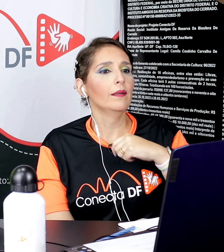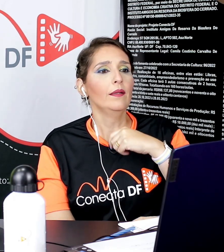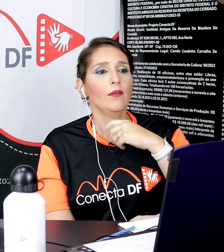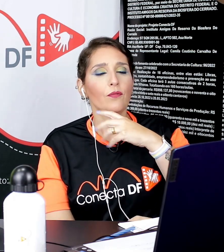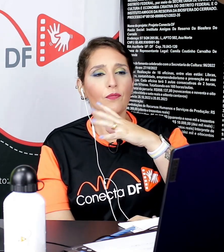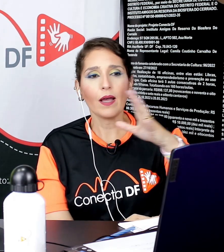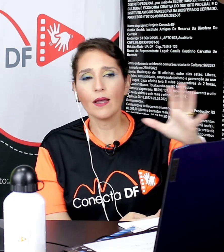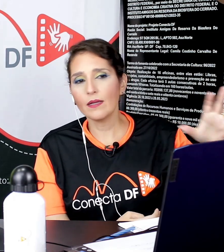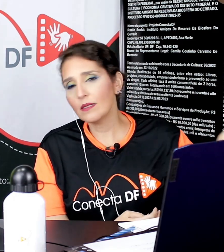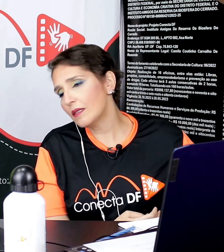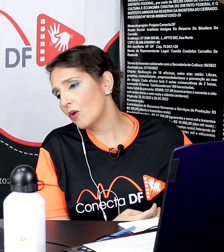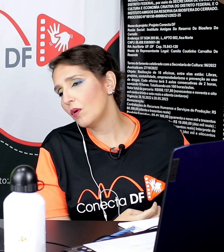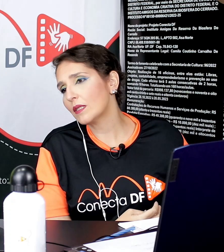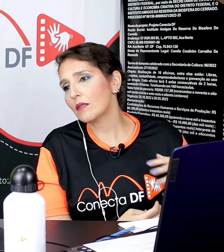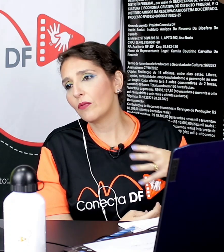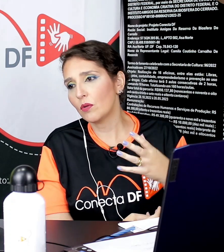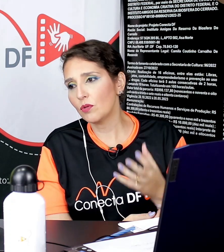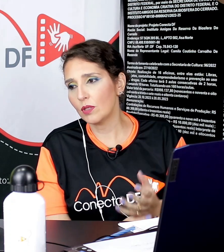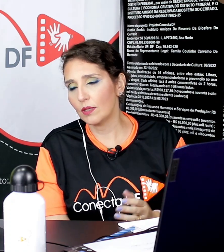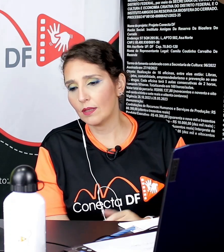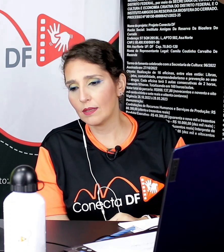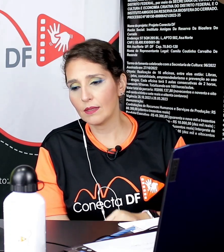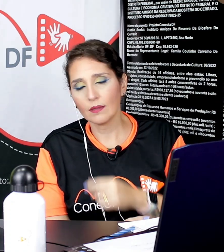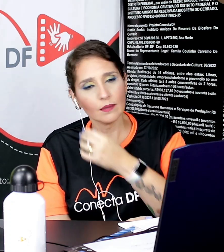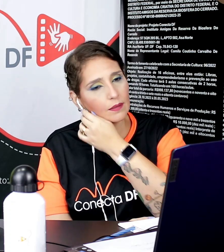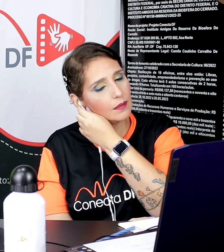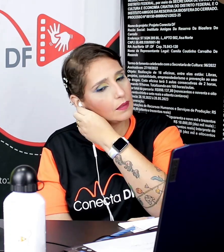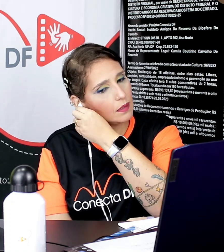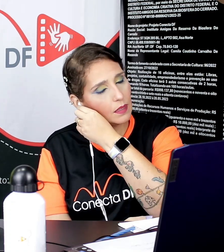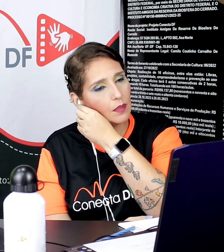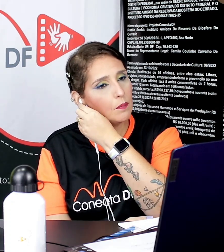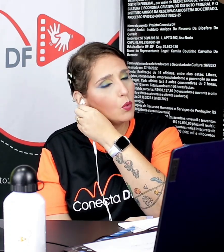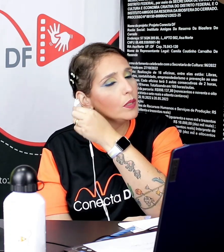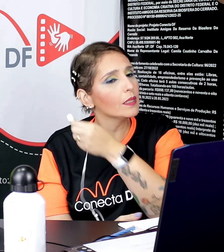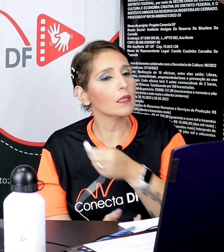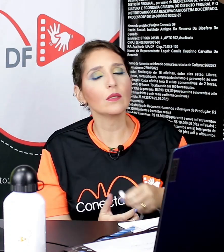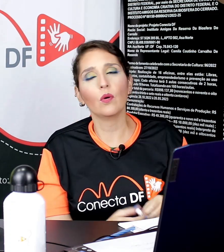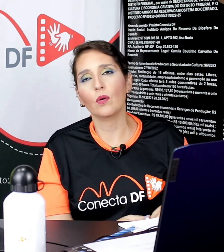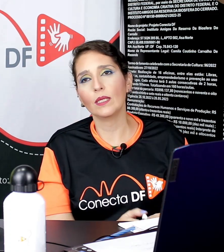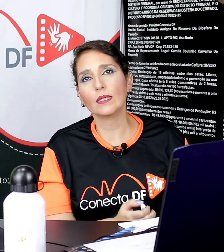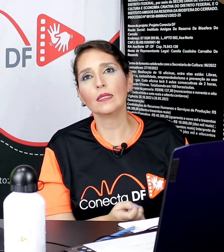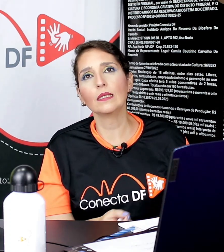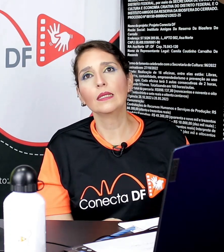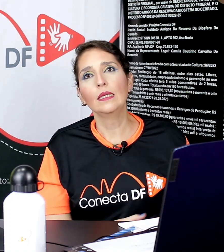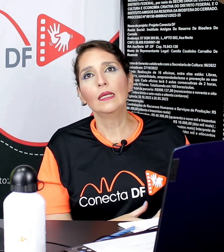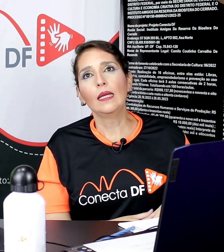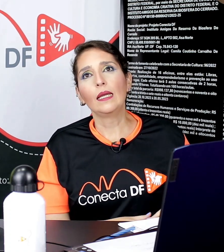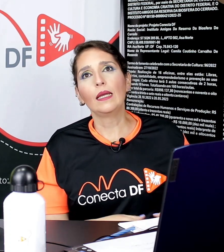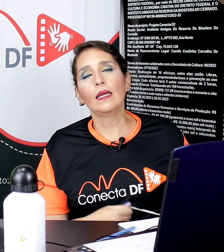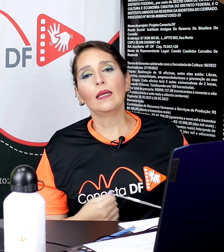cultura, várias coisas foram ditas. E muitas coisas